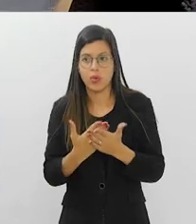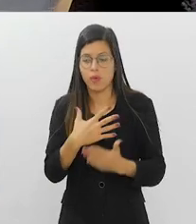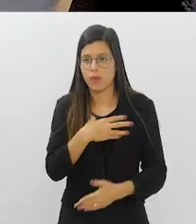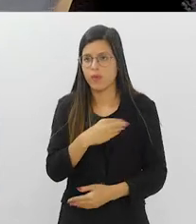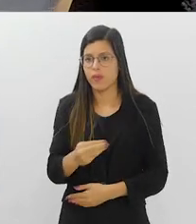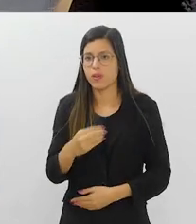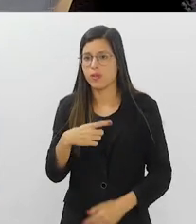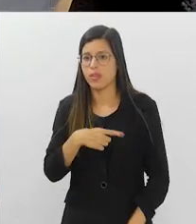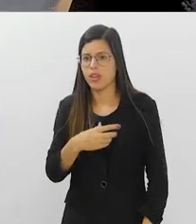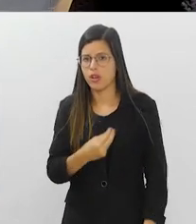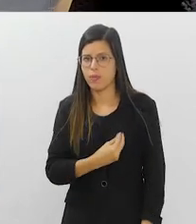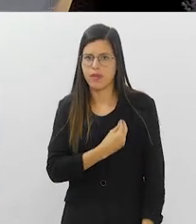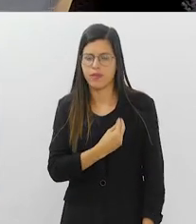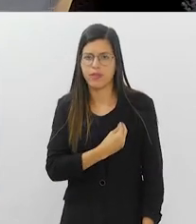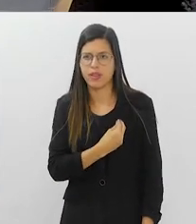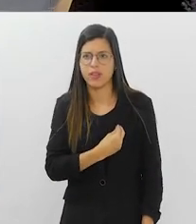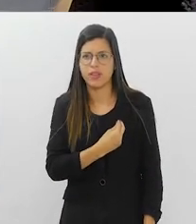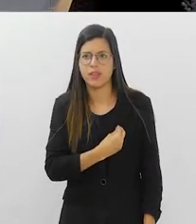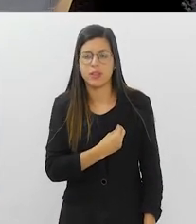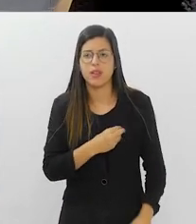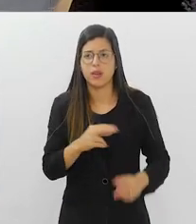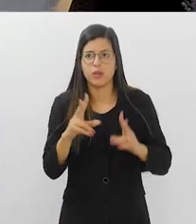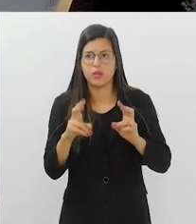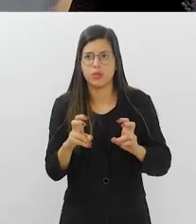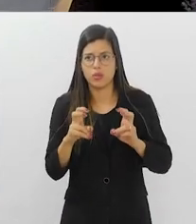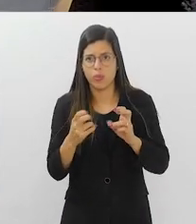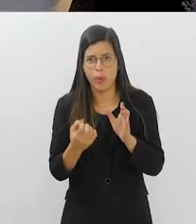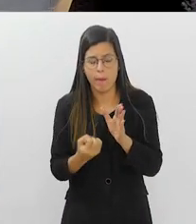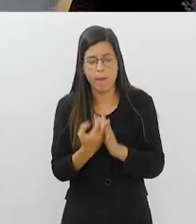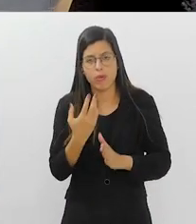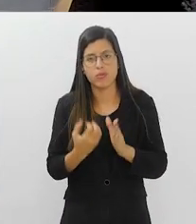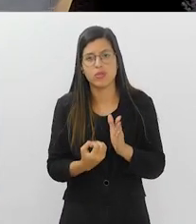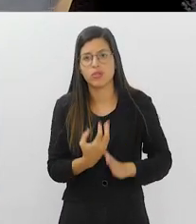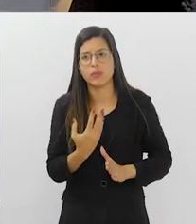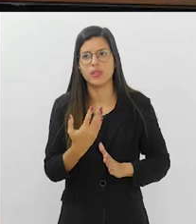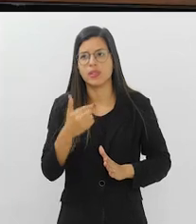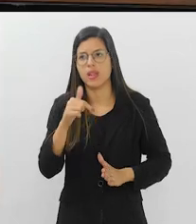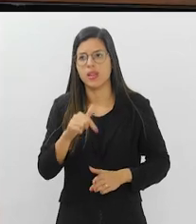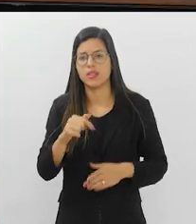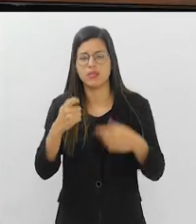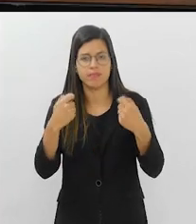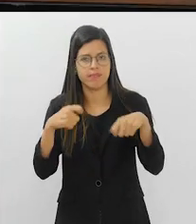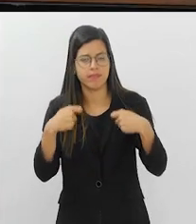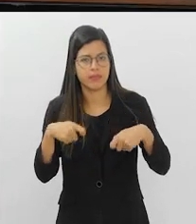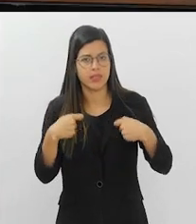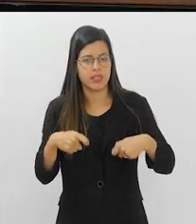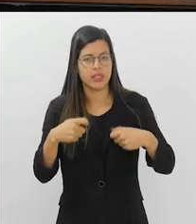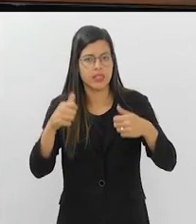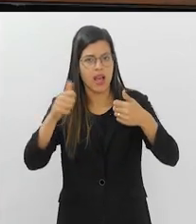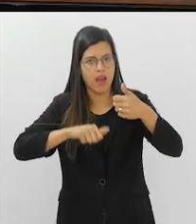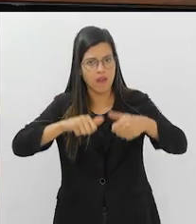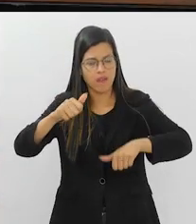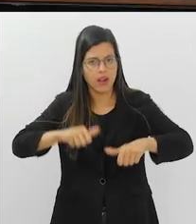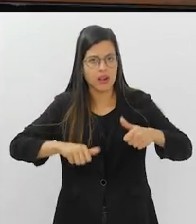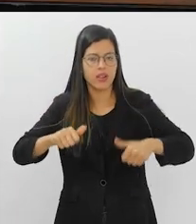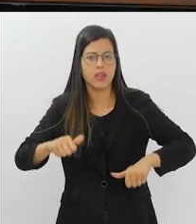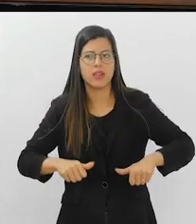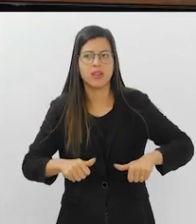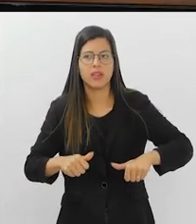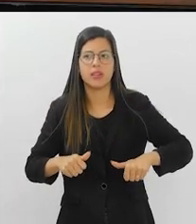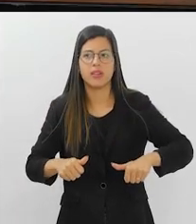vida que ela é contemplada por outras questões que não dizem respeito só a esse produtivismo, né? Essa necessidade